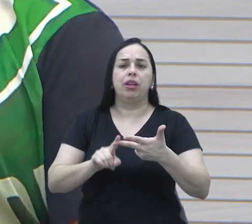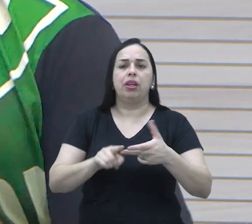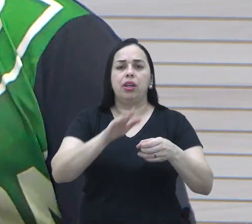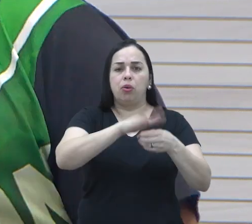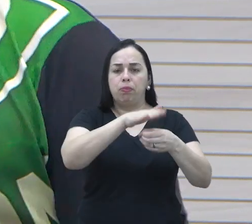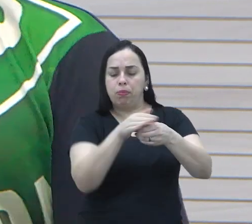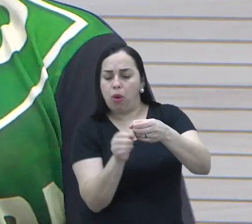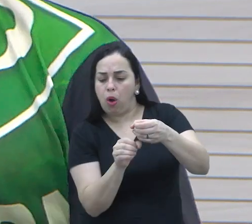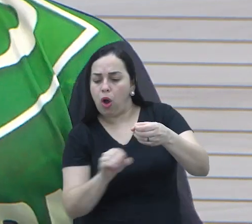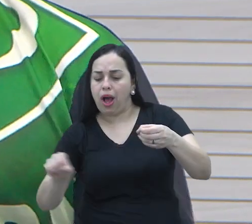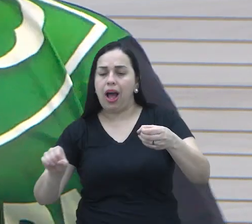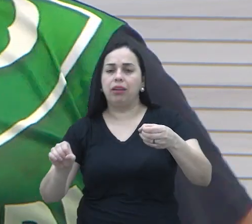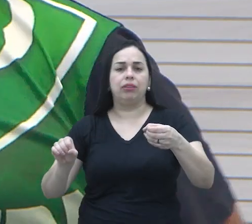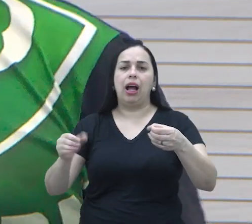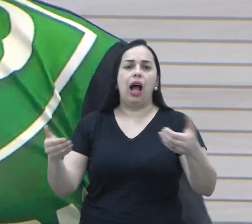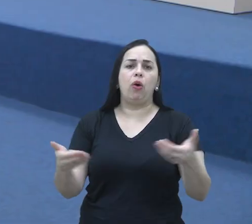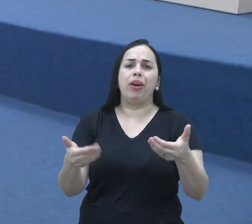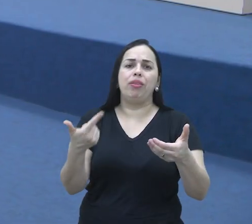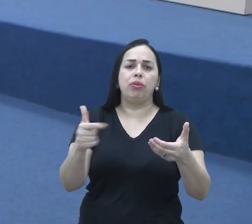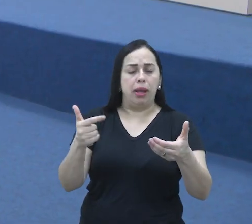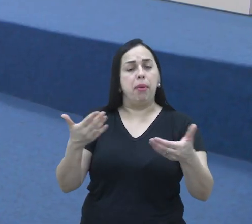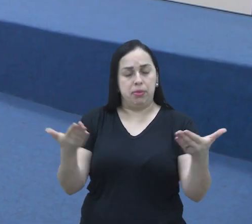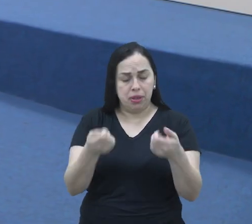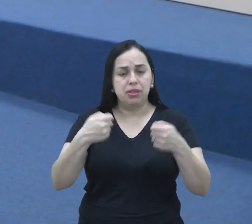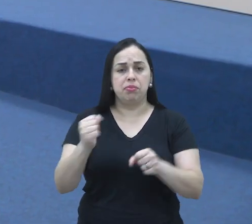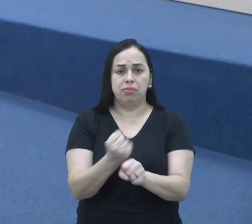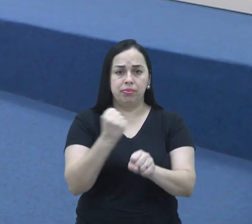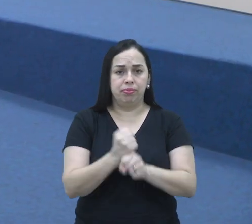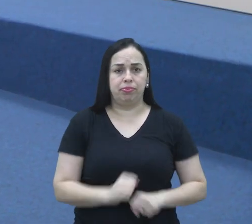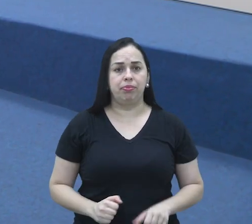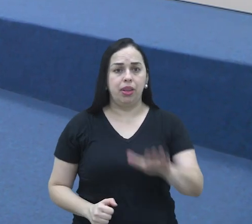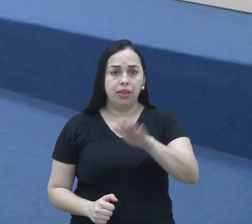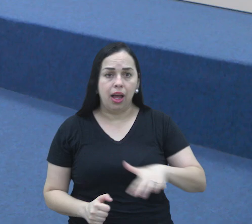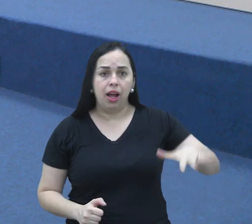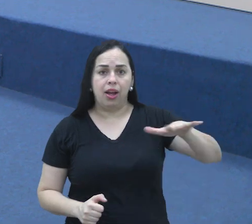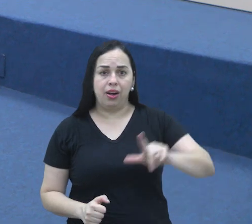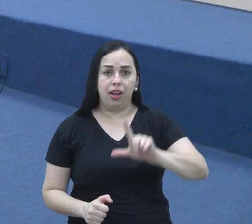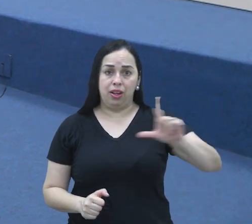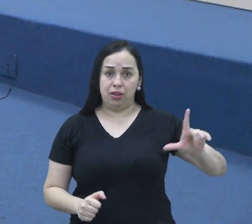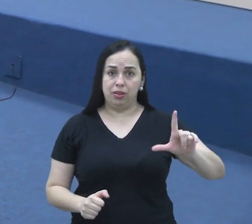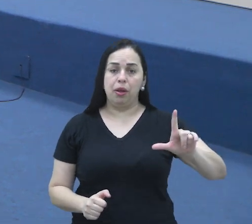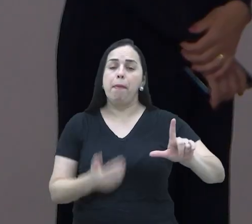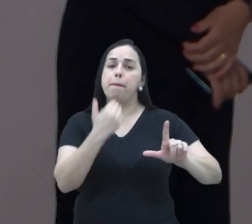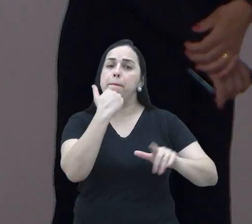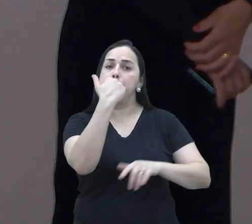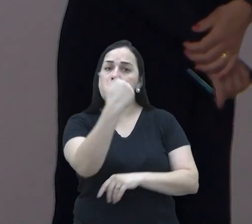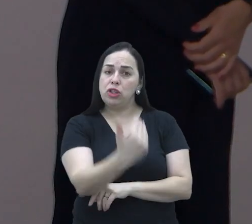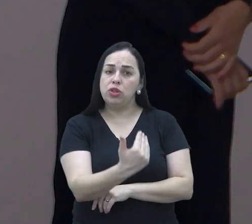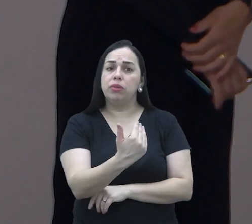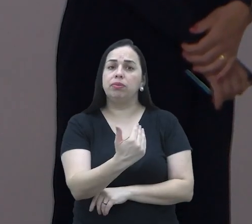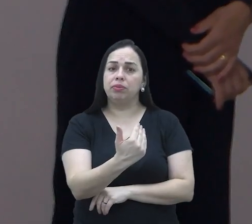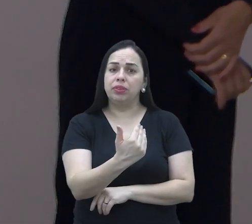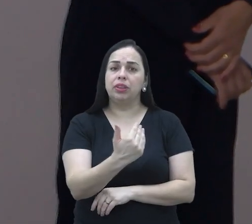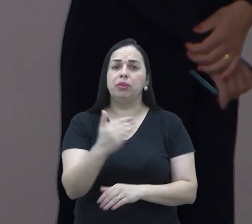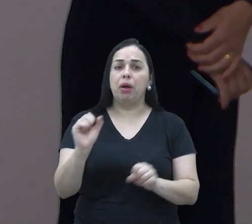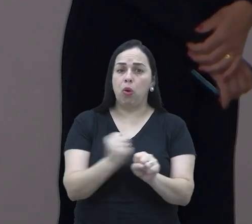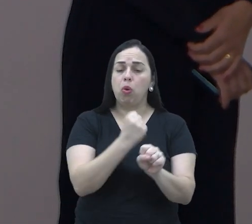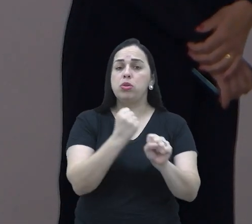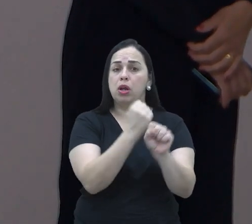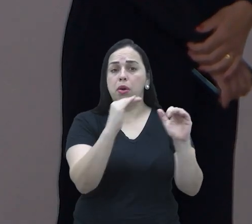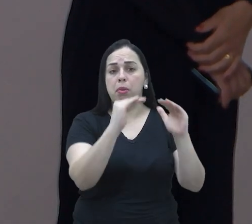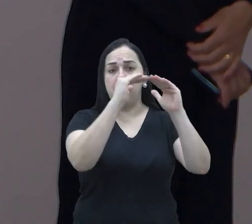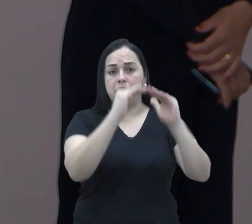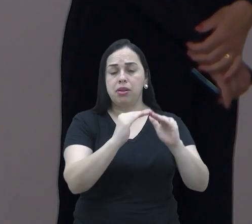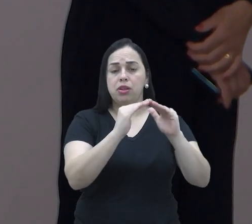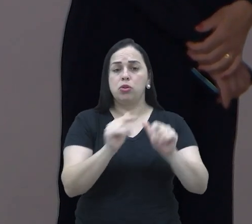que não possuem infraestrutura. Na região leste, uma moradora do Majestic pediu a construção de uma